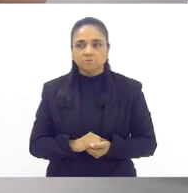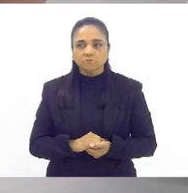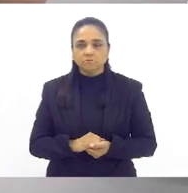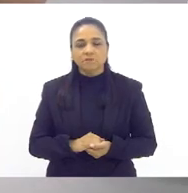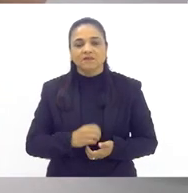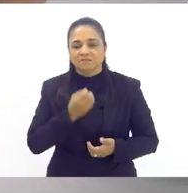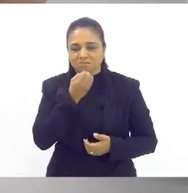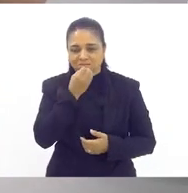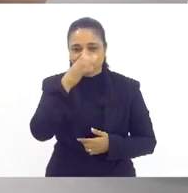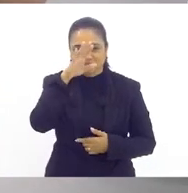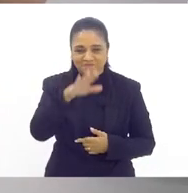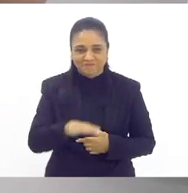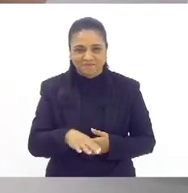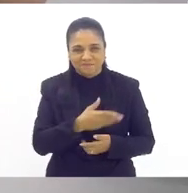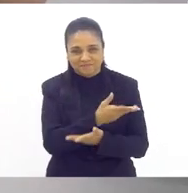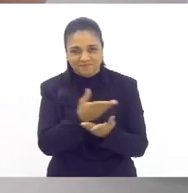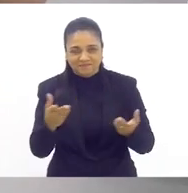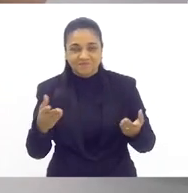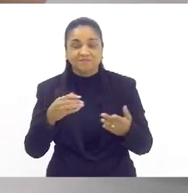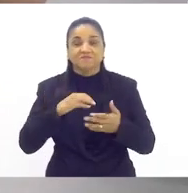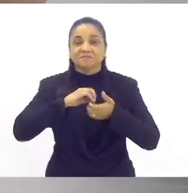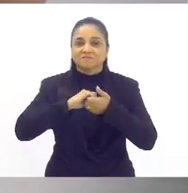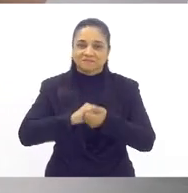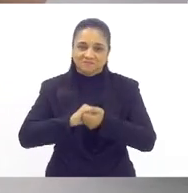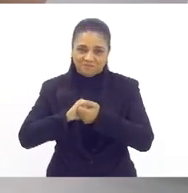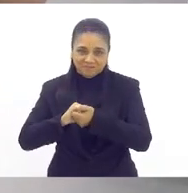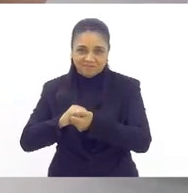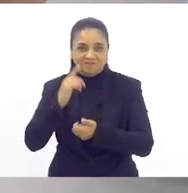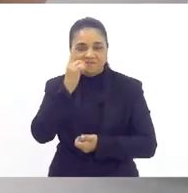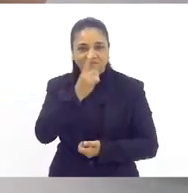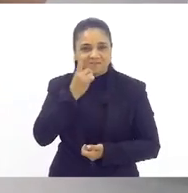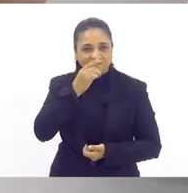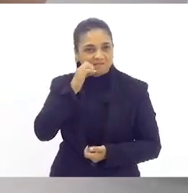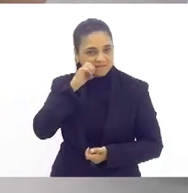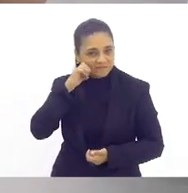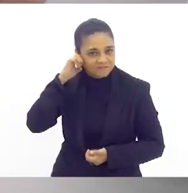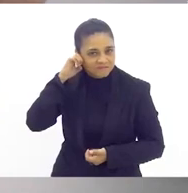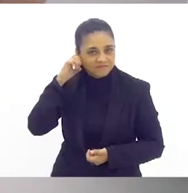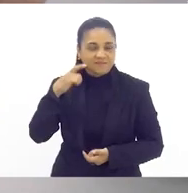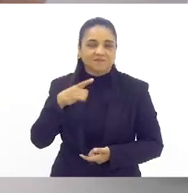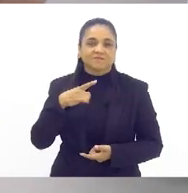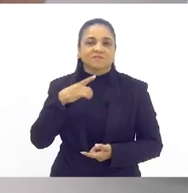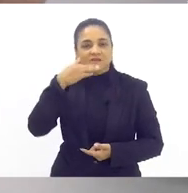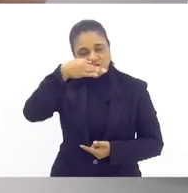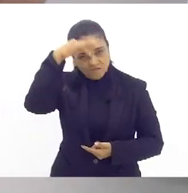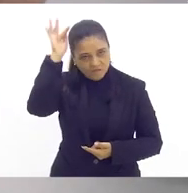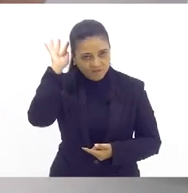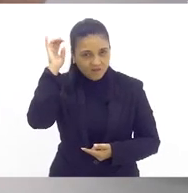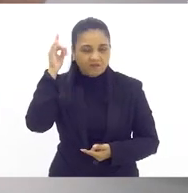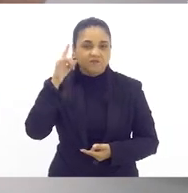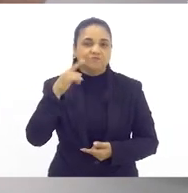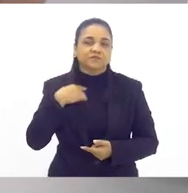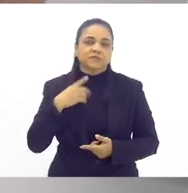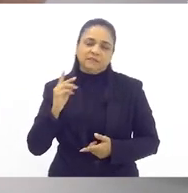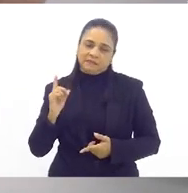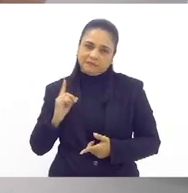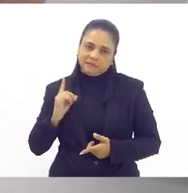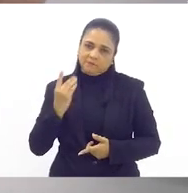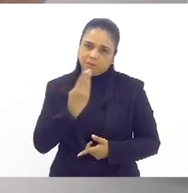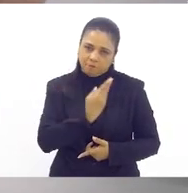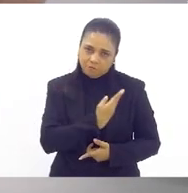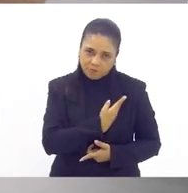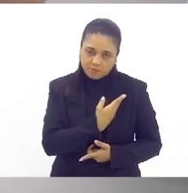Boa tarde a todos gostaria de cumprimentar deputada Érica takmoto Deputado Flávio Serafim o deputada Dani Balbi